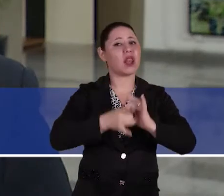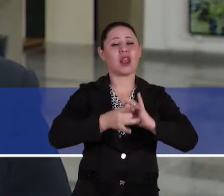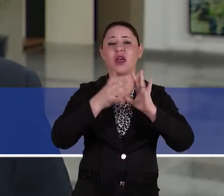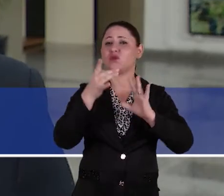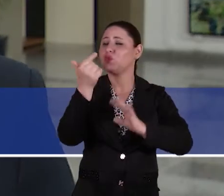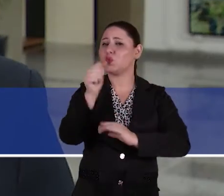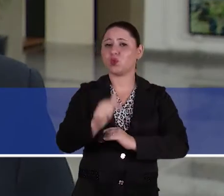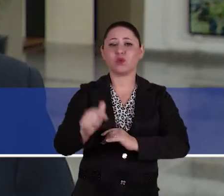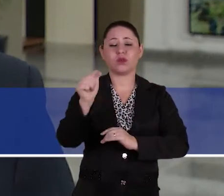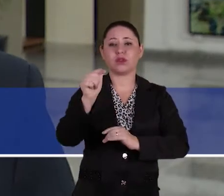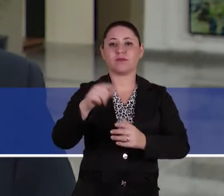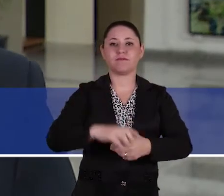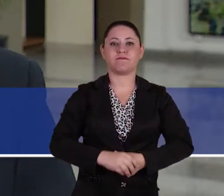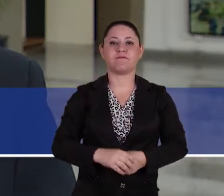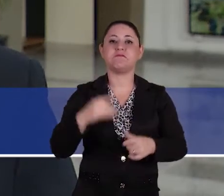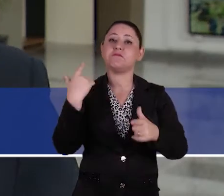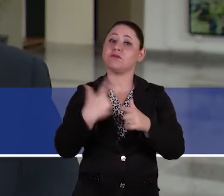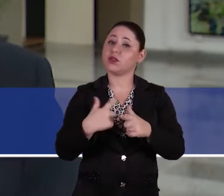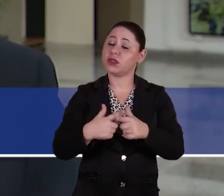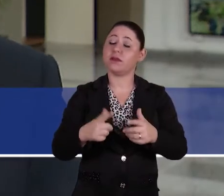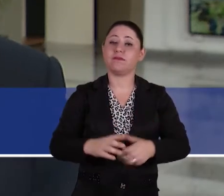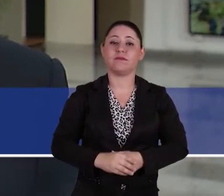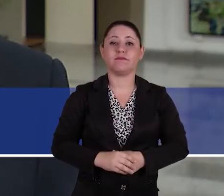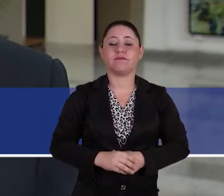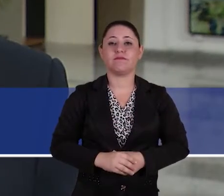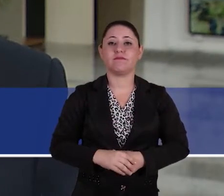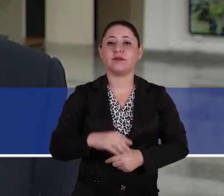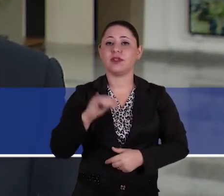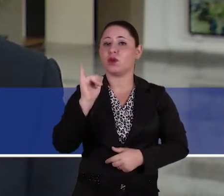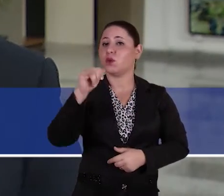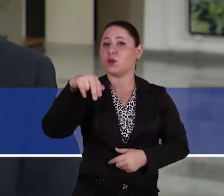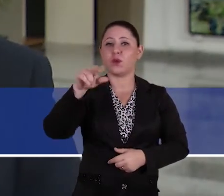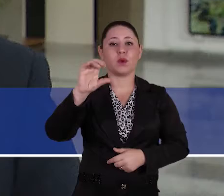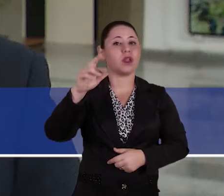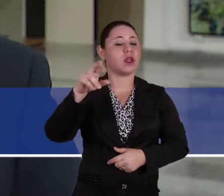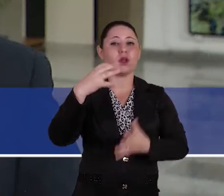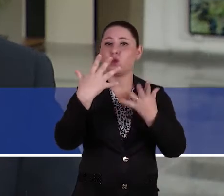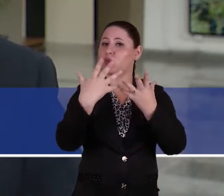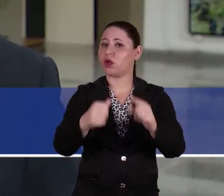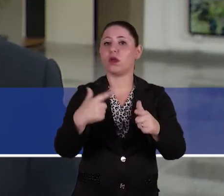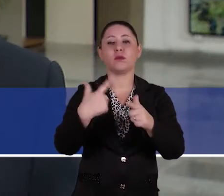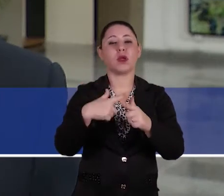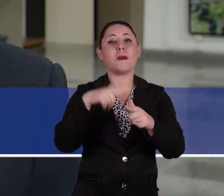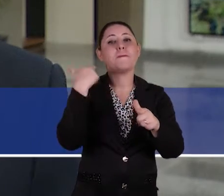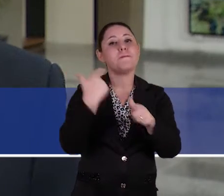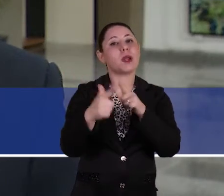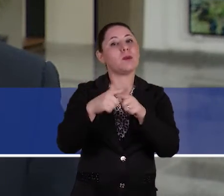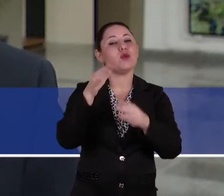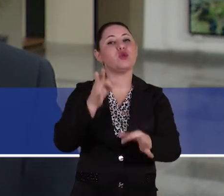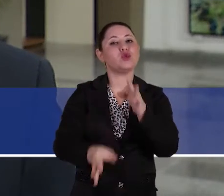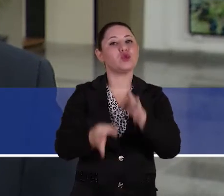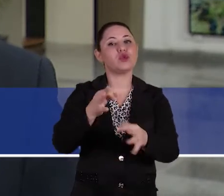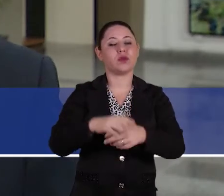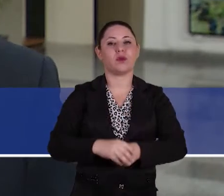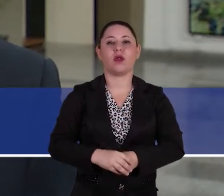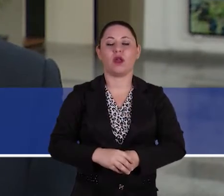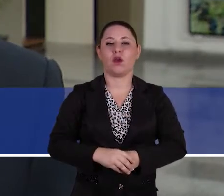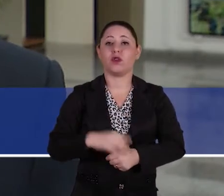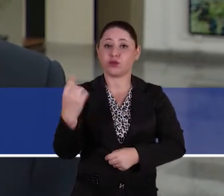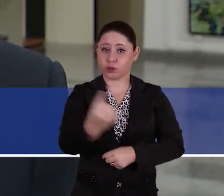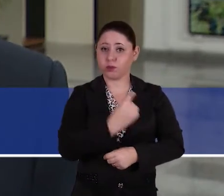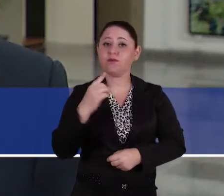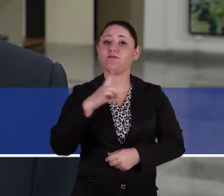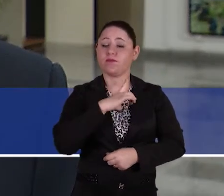do ligamento da energia. Por quê? Porque o INCRA não aceita, por conta de um problema judicial.